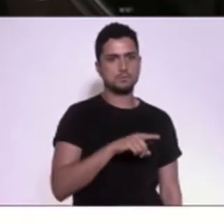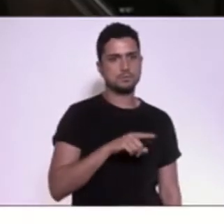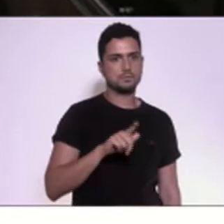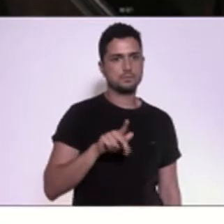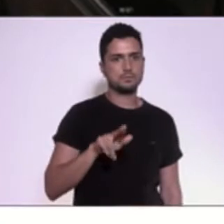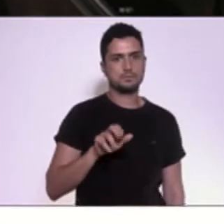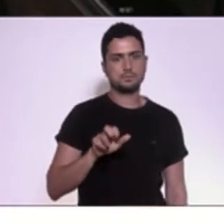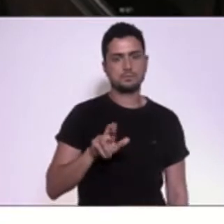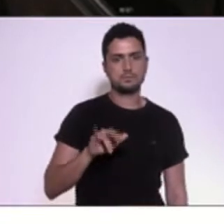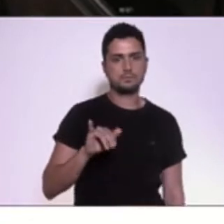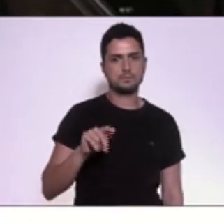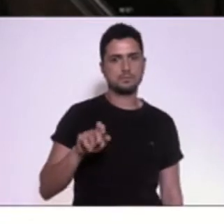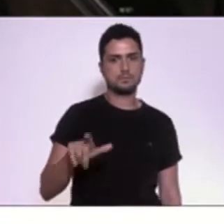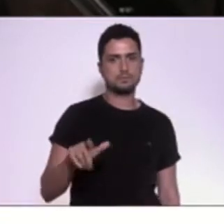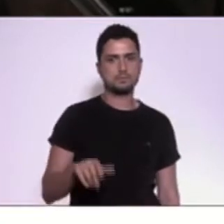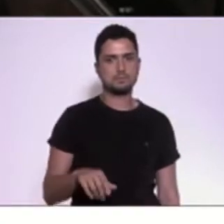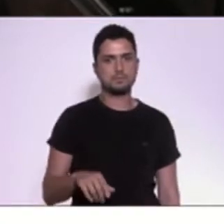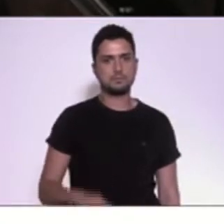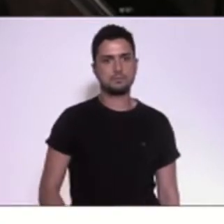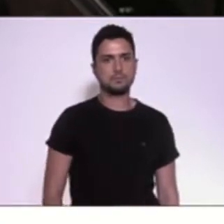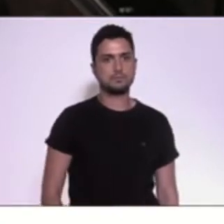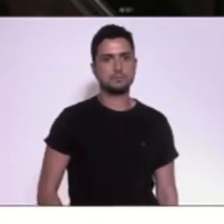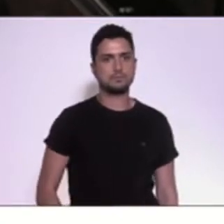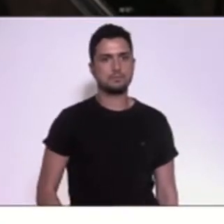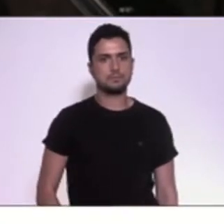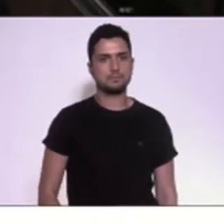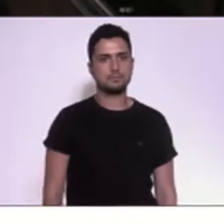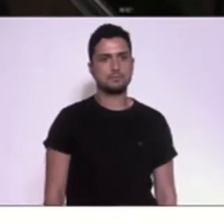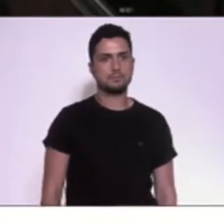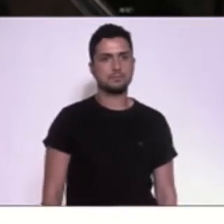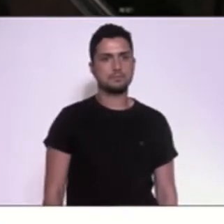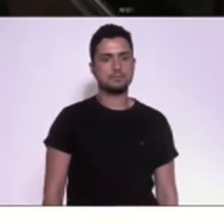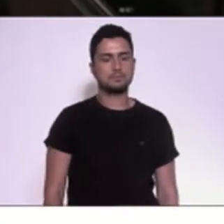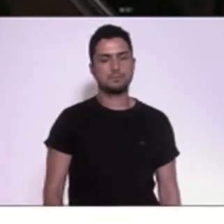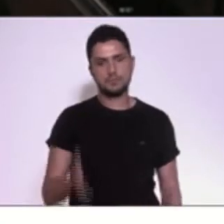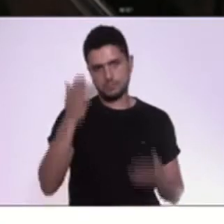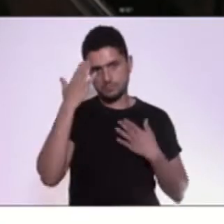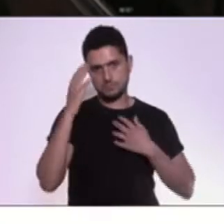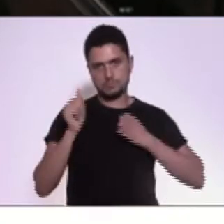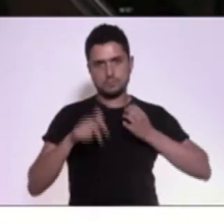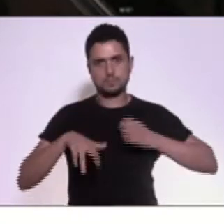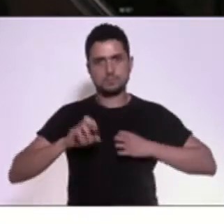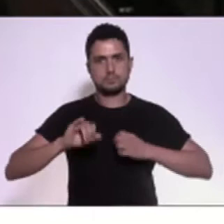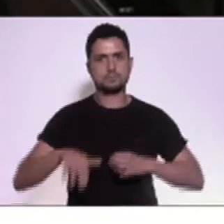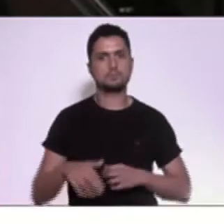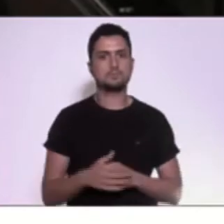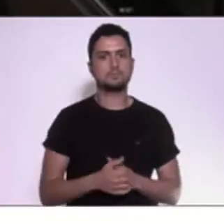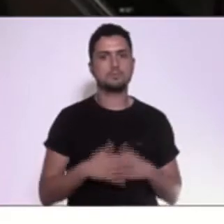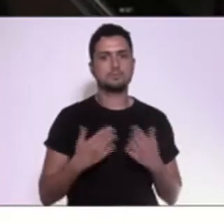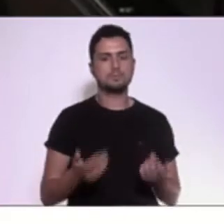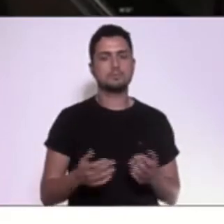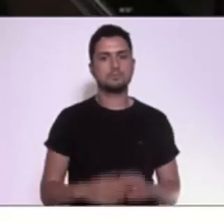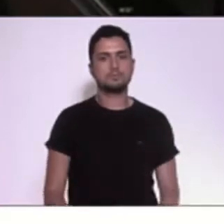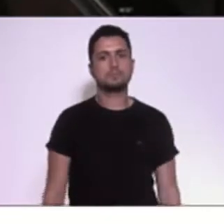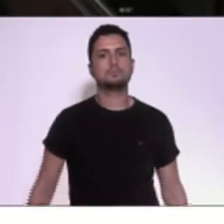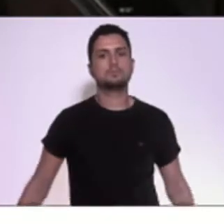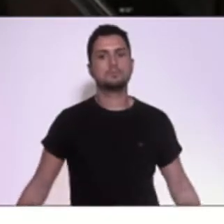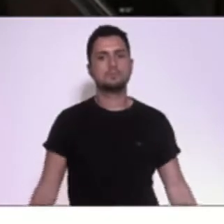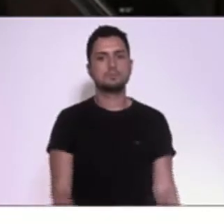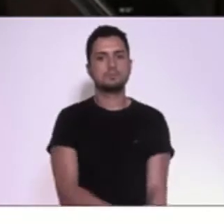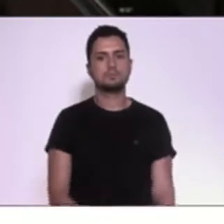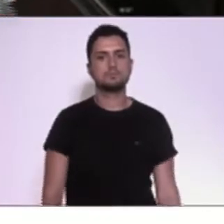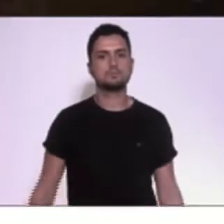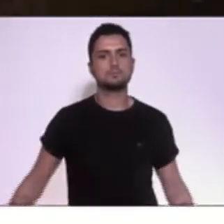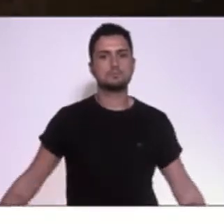Gurgel. Gurgel, sargentão. Bem-vindo, meu obrigado, querido. Obrigado, tá, antes. Nada. Obrigado. Então, para a